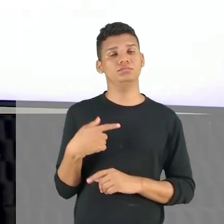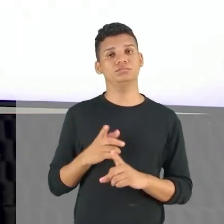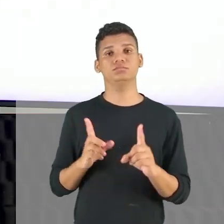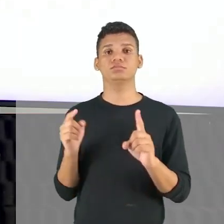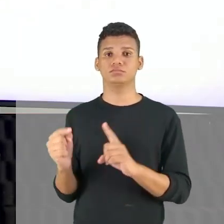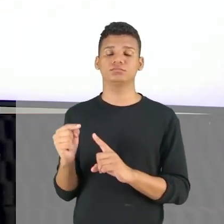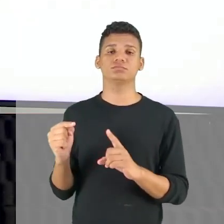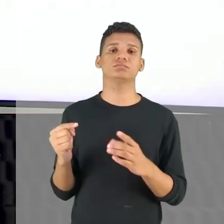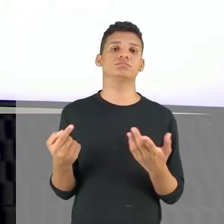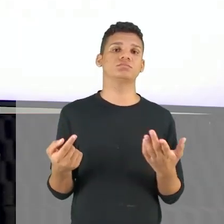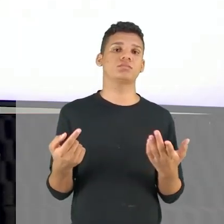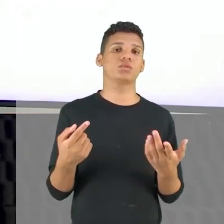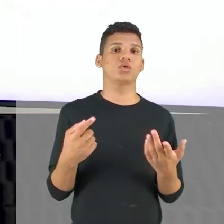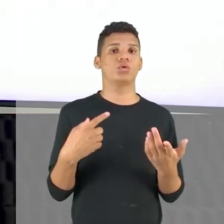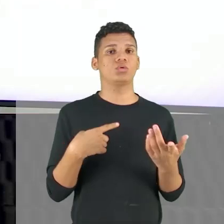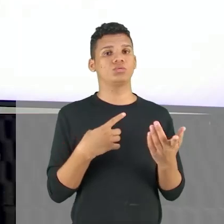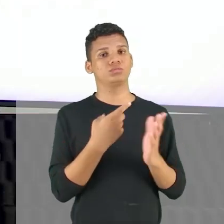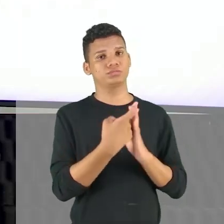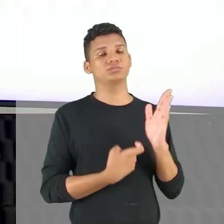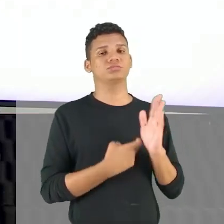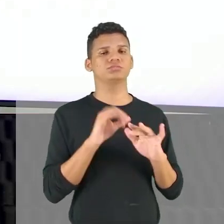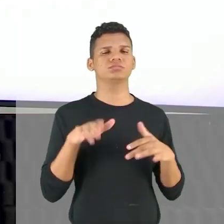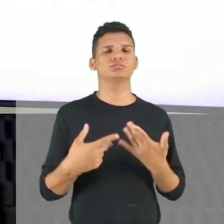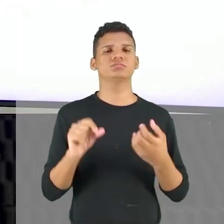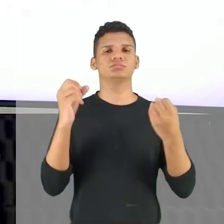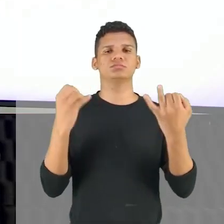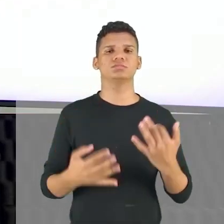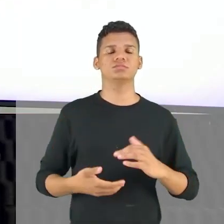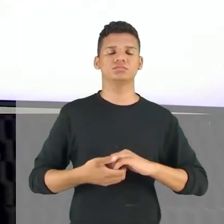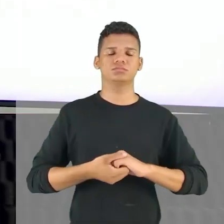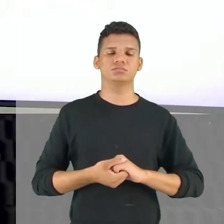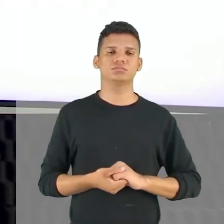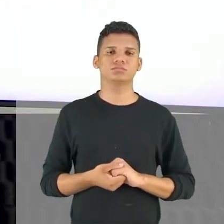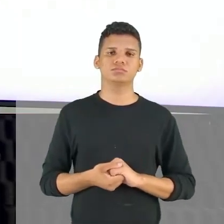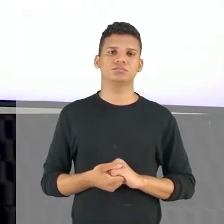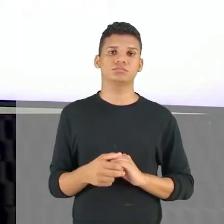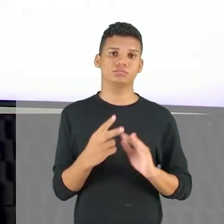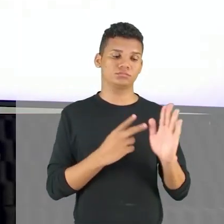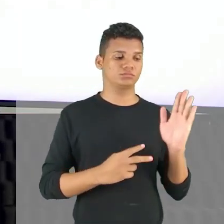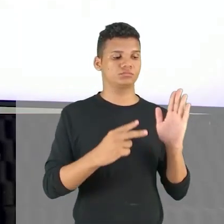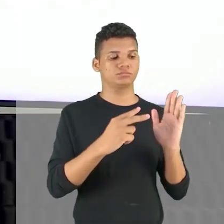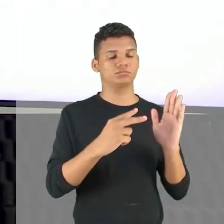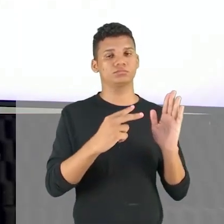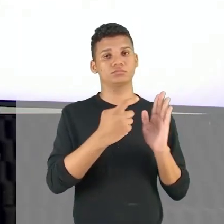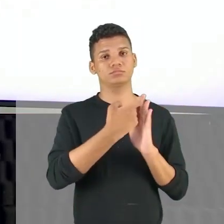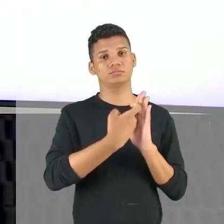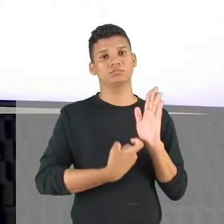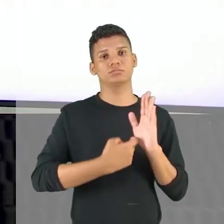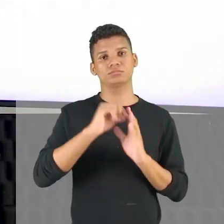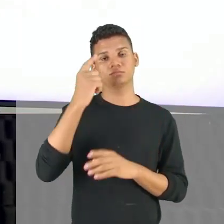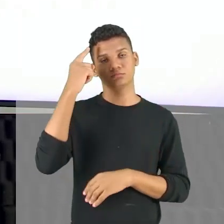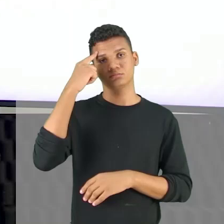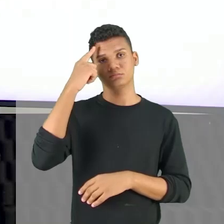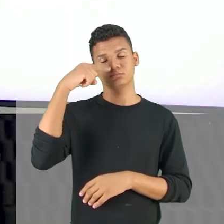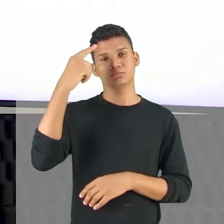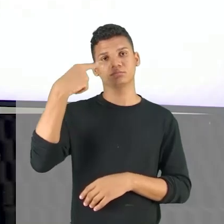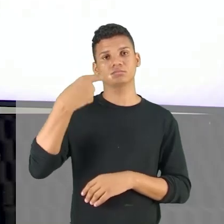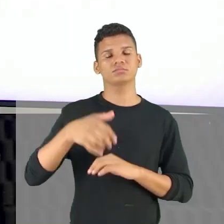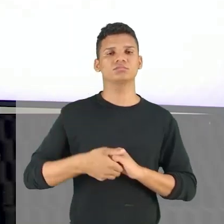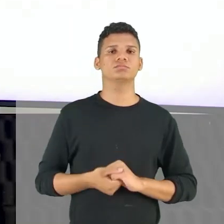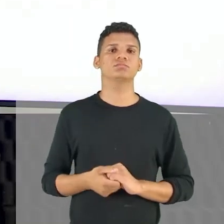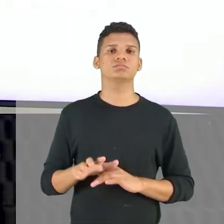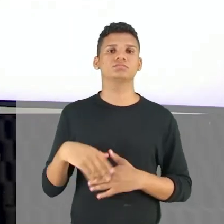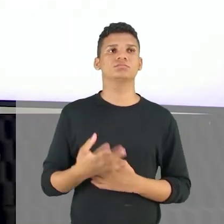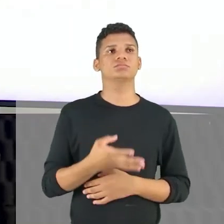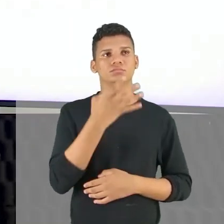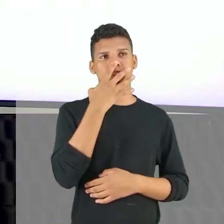leu, beleza? O enunciado diz: responde selectivamente a las caricias y llamadas de su amo. Observe que a